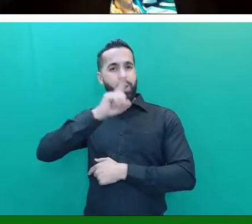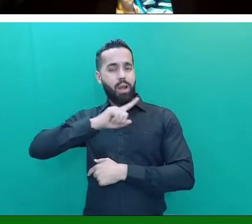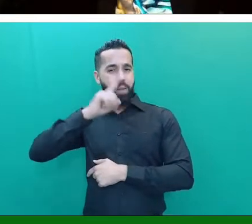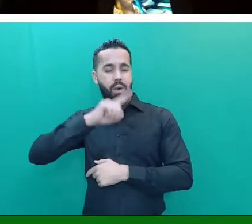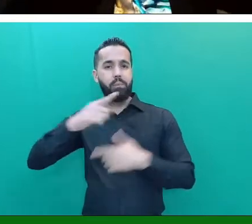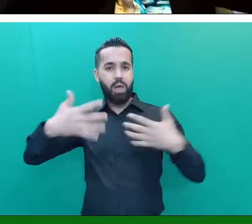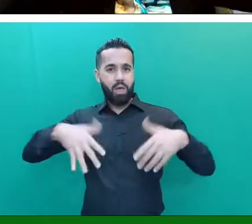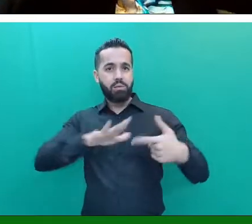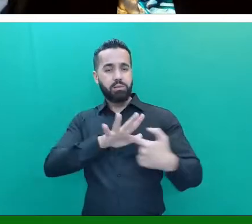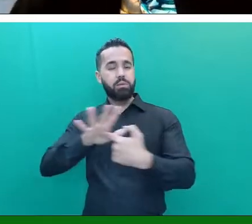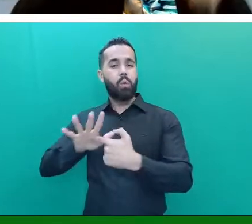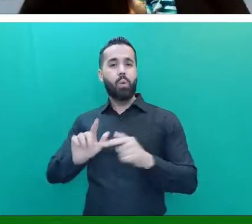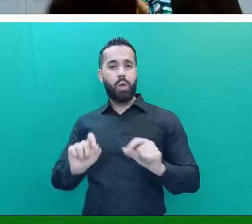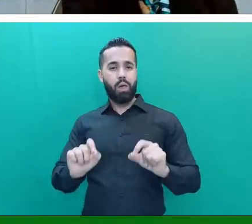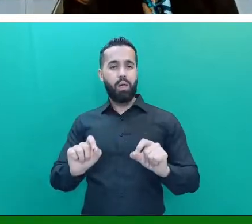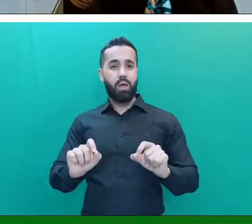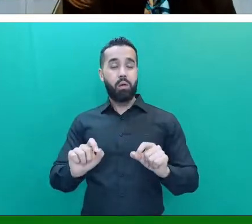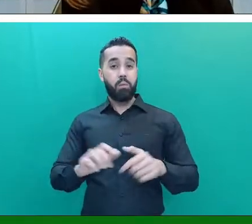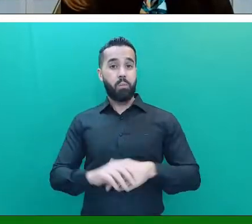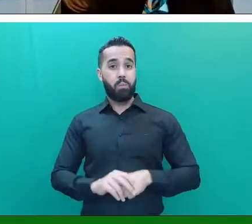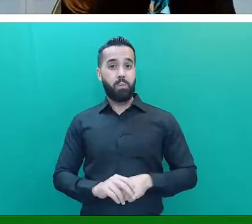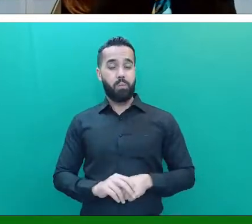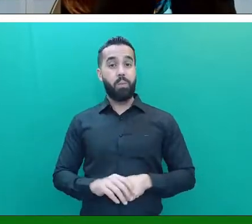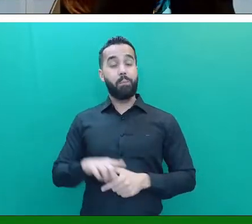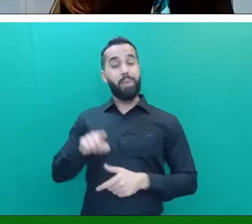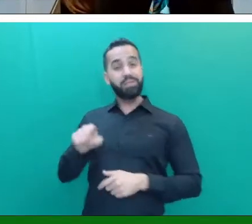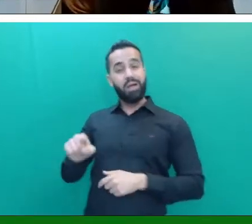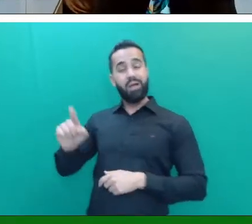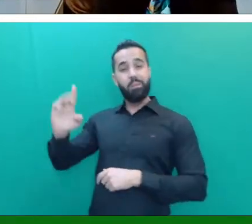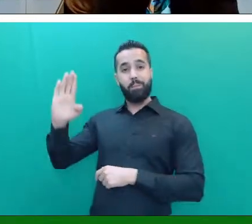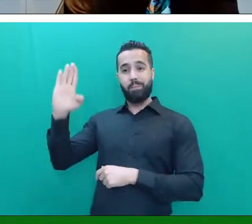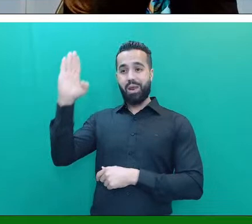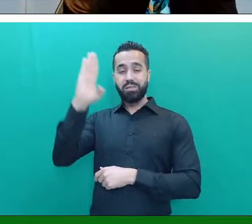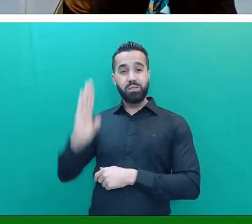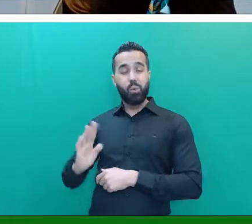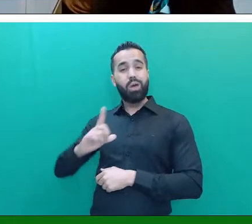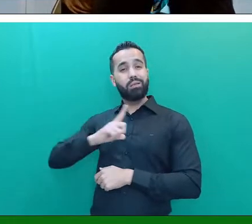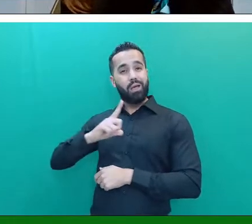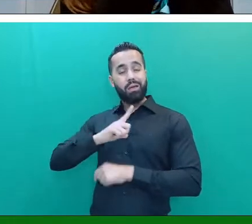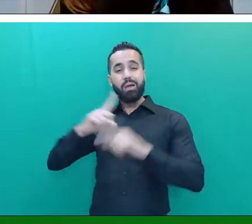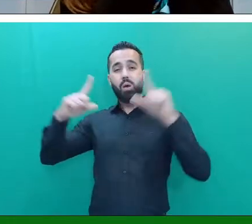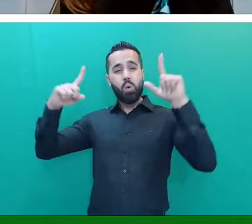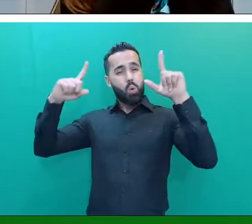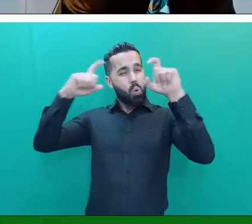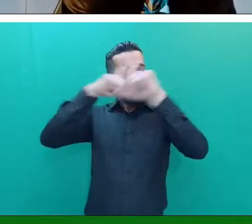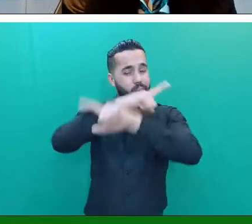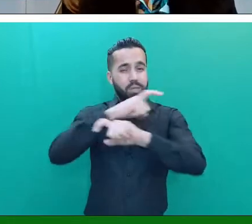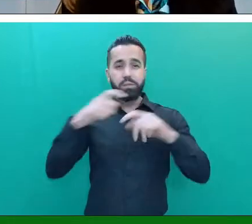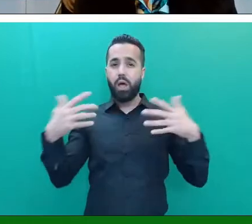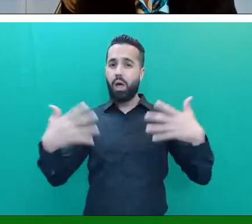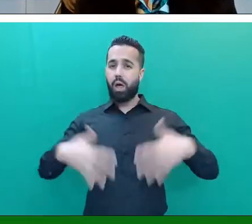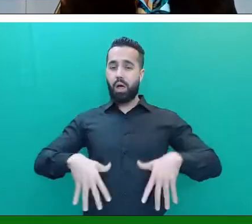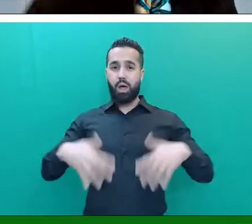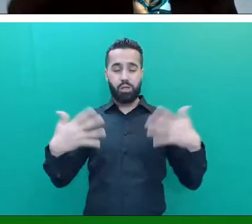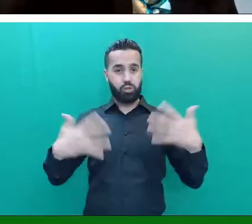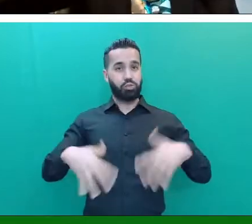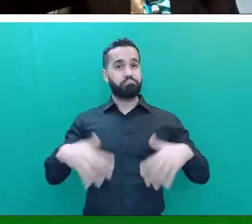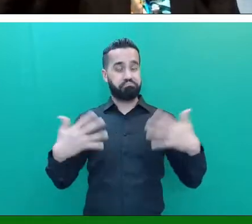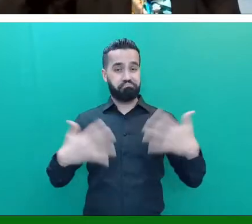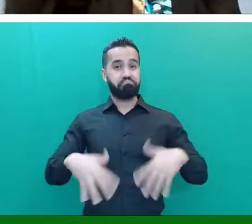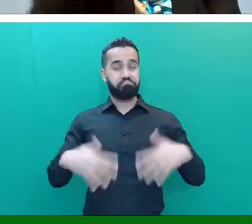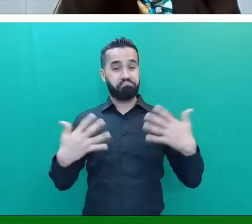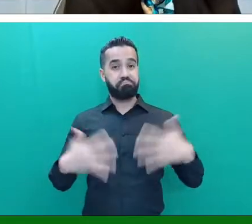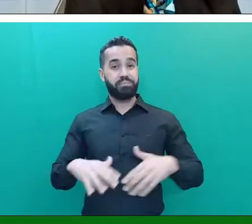mas é o Brasil, não é? É o Brasil e é a complexidade de tudo isso. Você abre um flanco e você cria mais